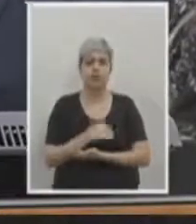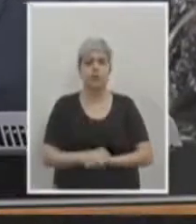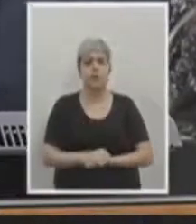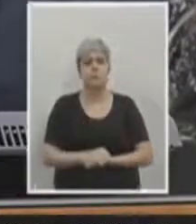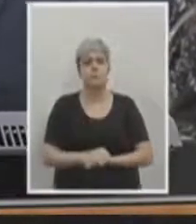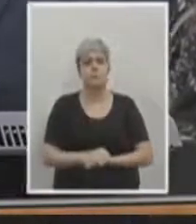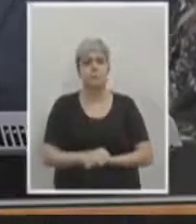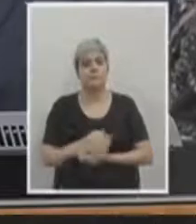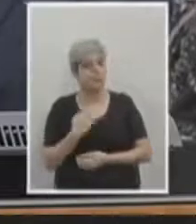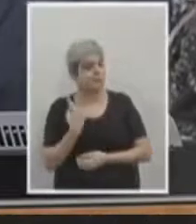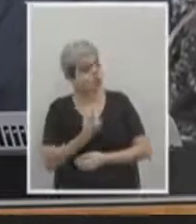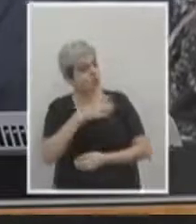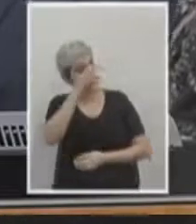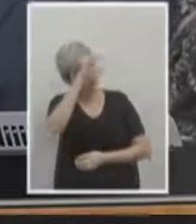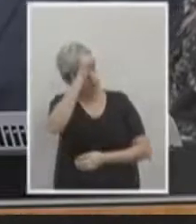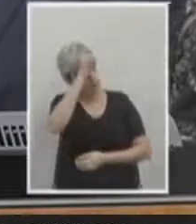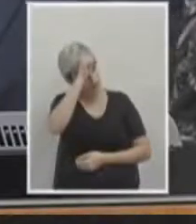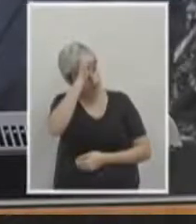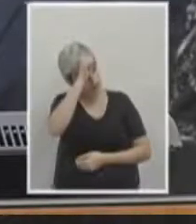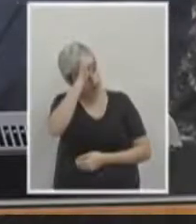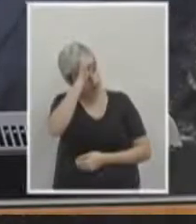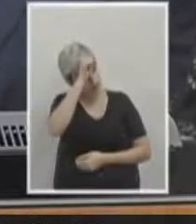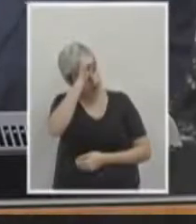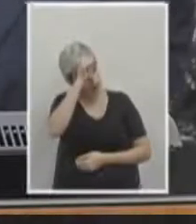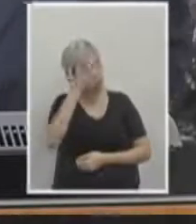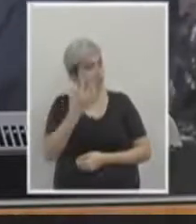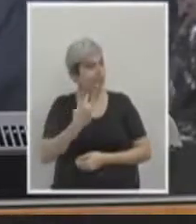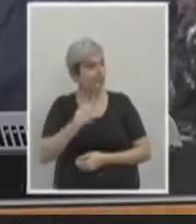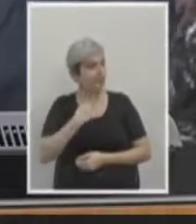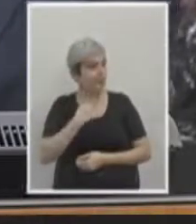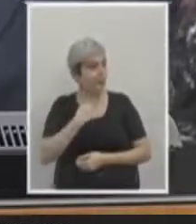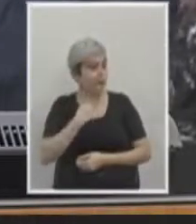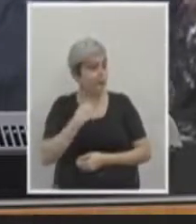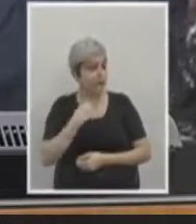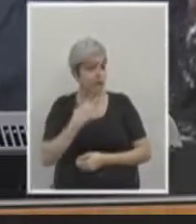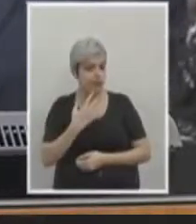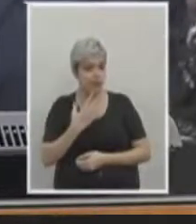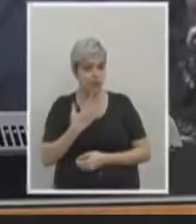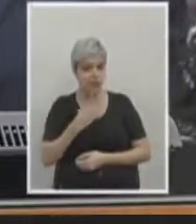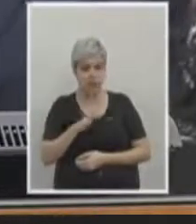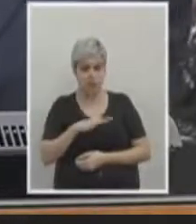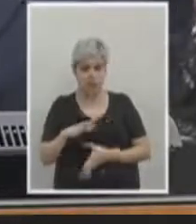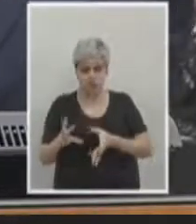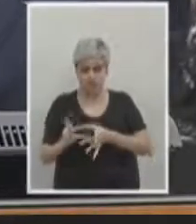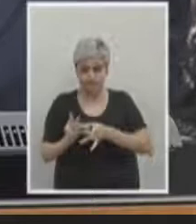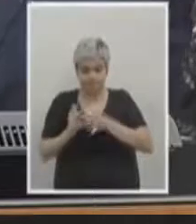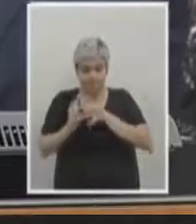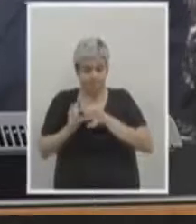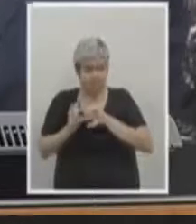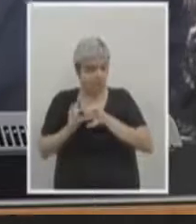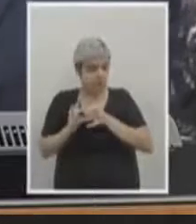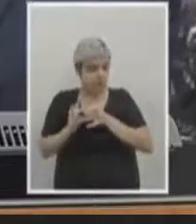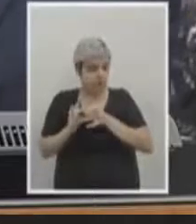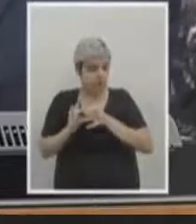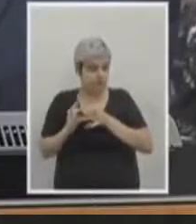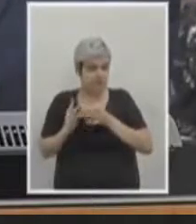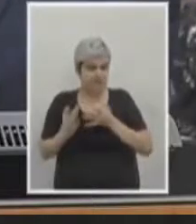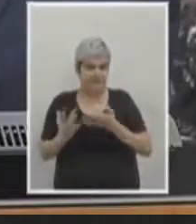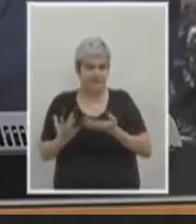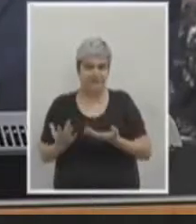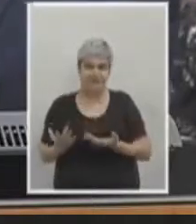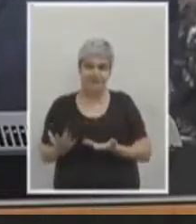nós aprendemos que não se deve criar vínculo com a criança. Me desculpe.